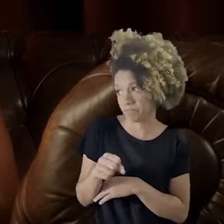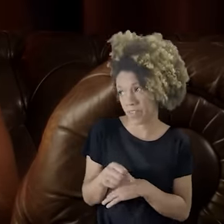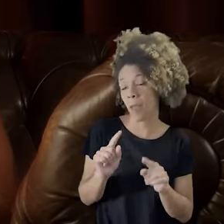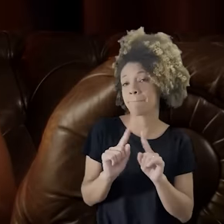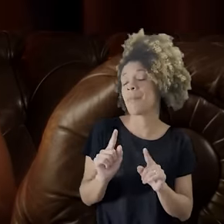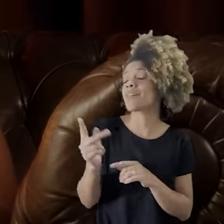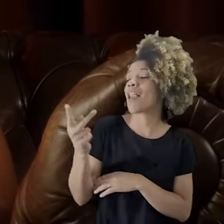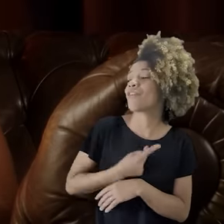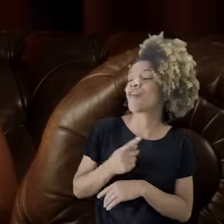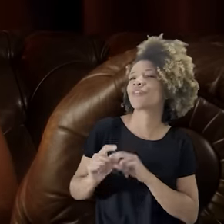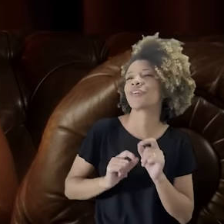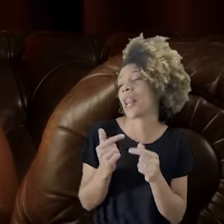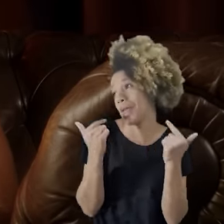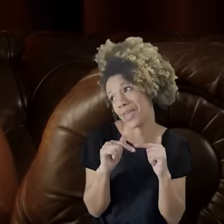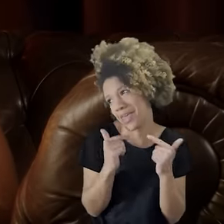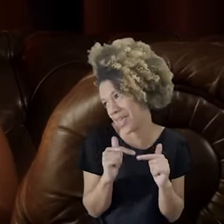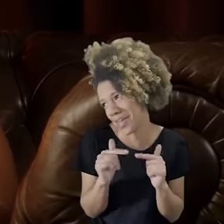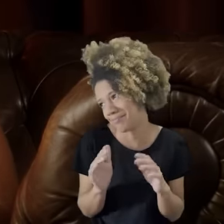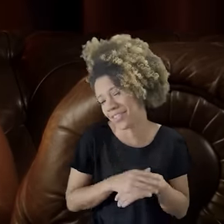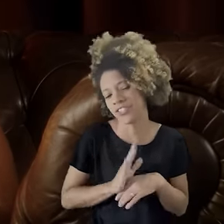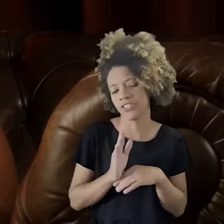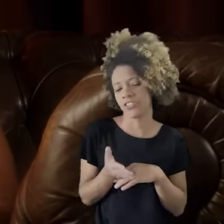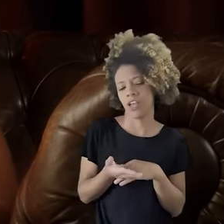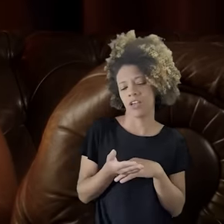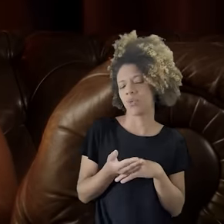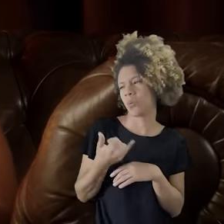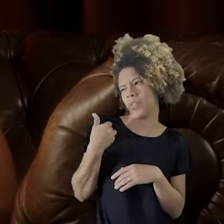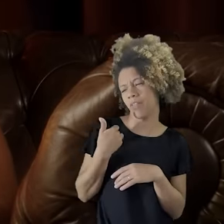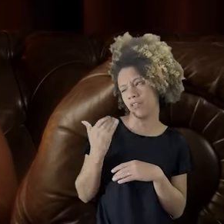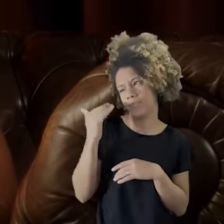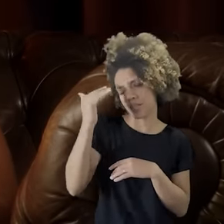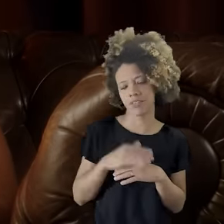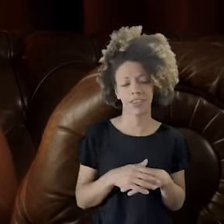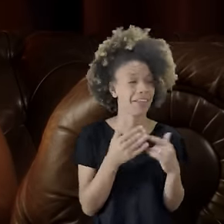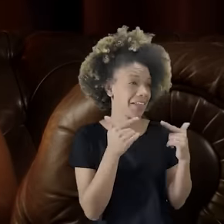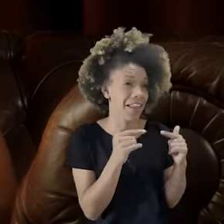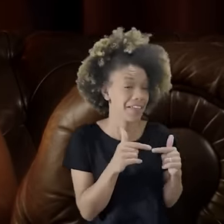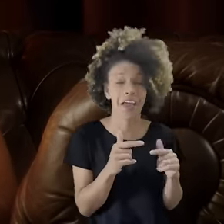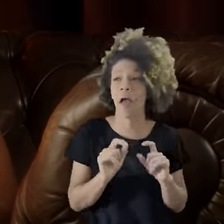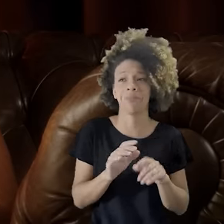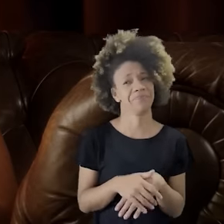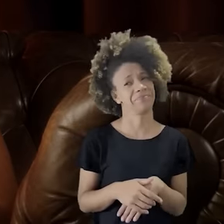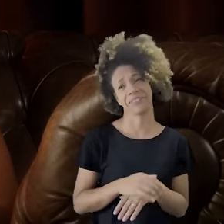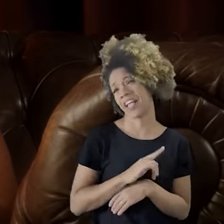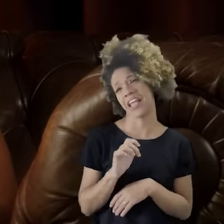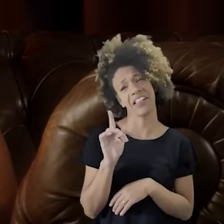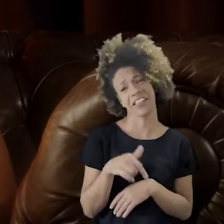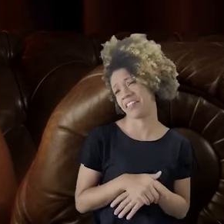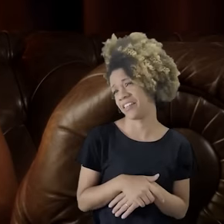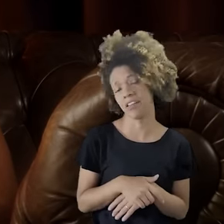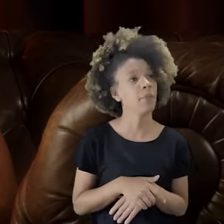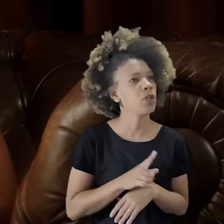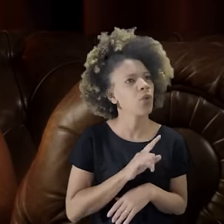mas ela falava assim aí ela ria né quer dizer já tava com com idade também né E ela ria e ela falava assim ai Zé